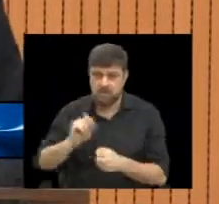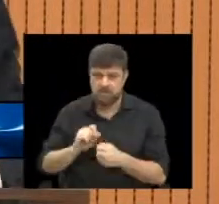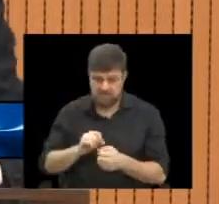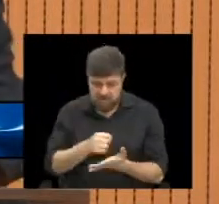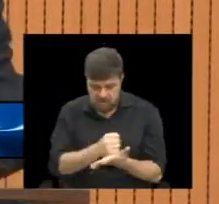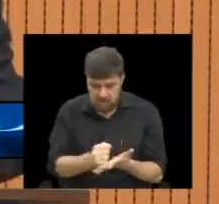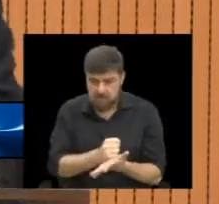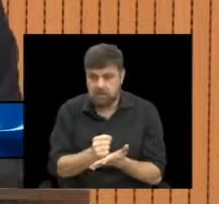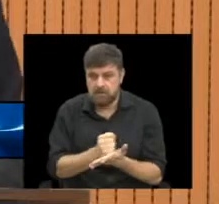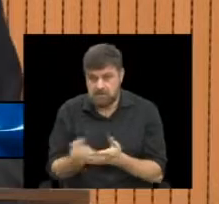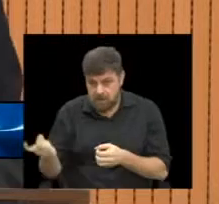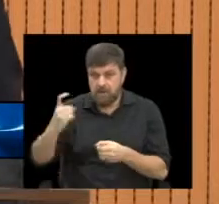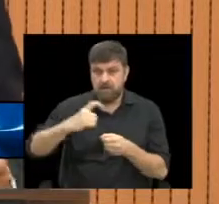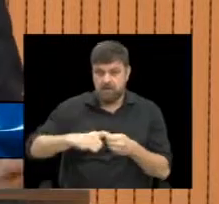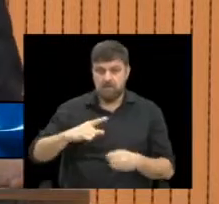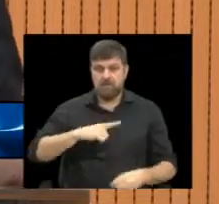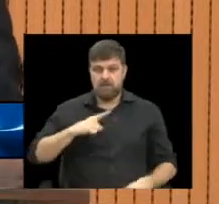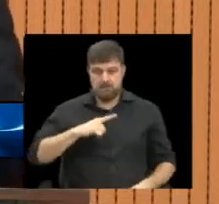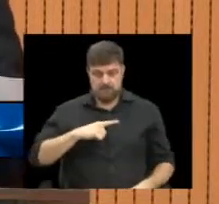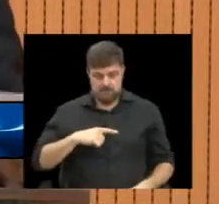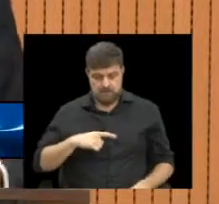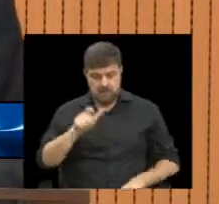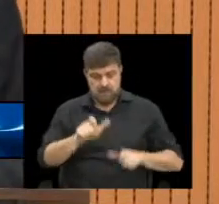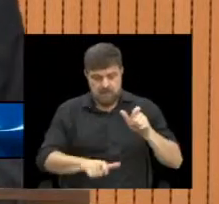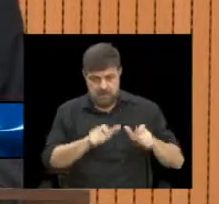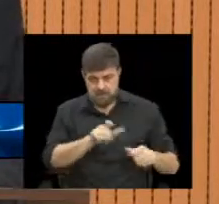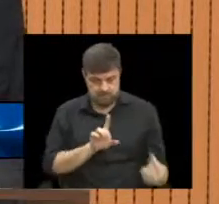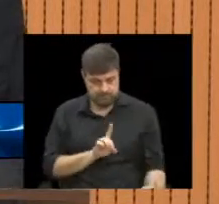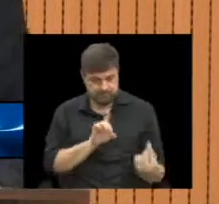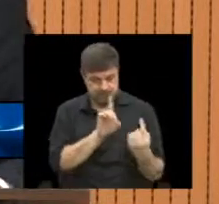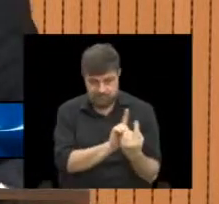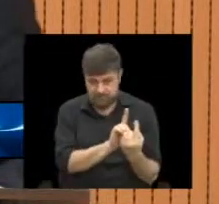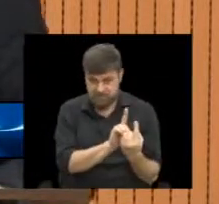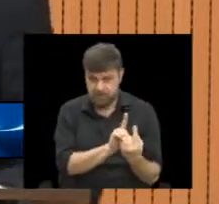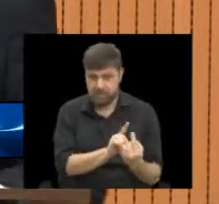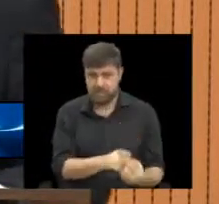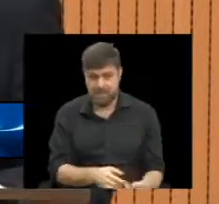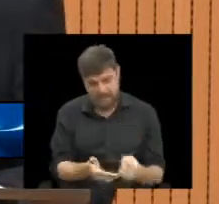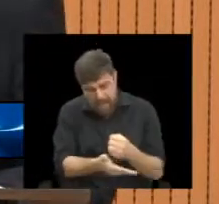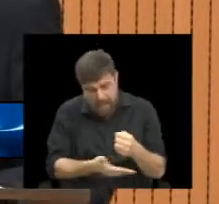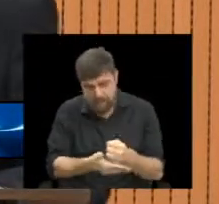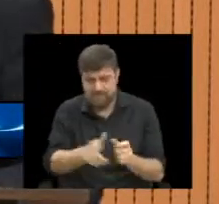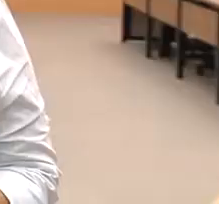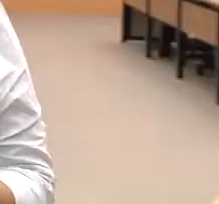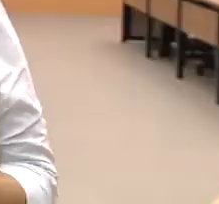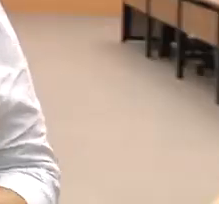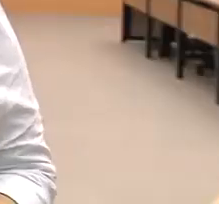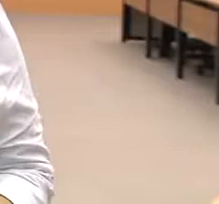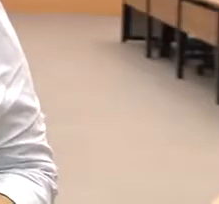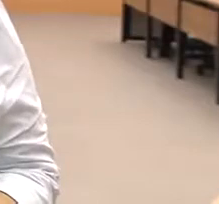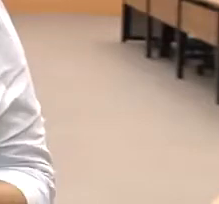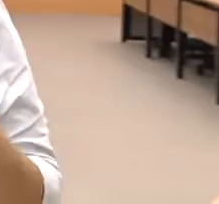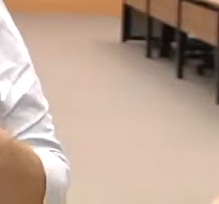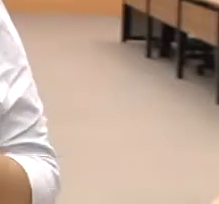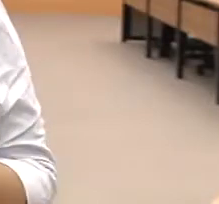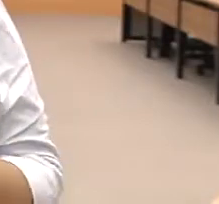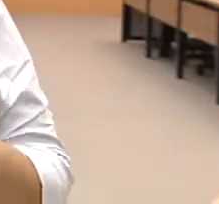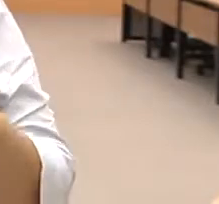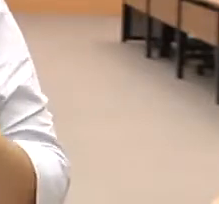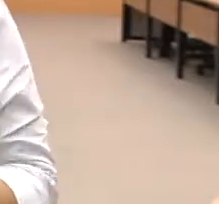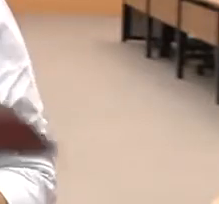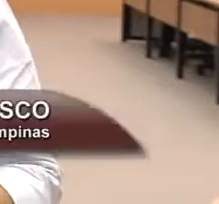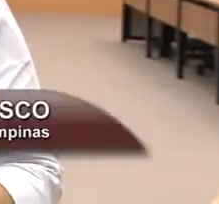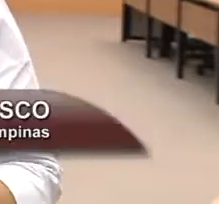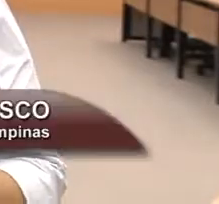reabastecimento desses medicamentos, atendendo a uma necessidade vital desses pacientes. Moção é a proposição em